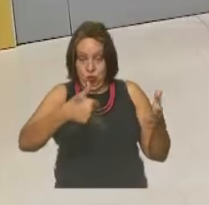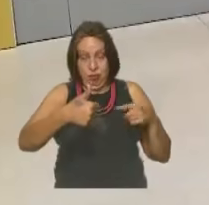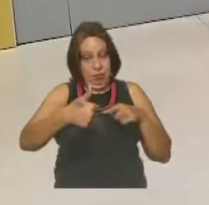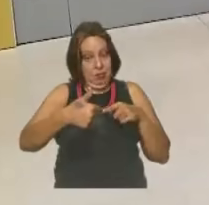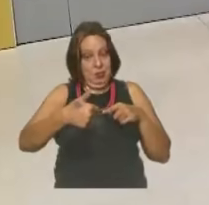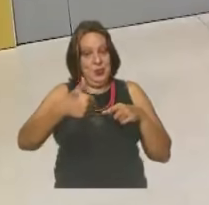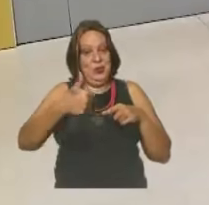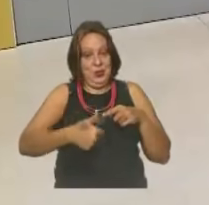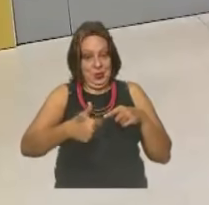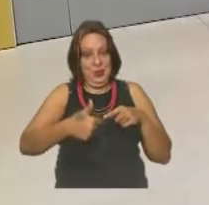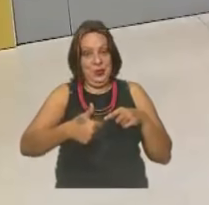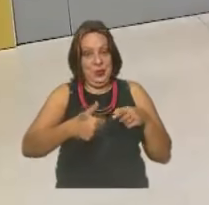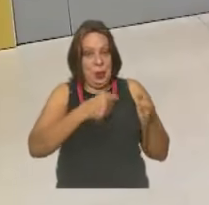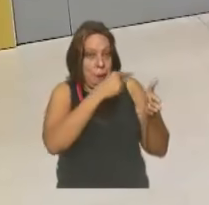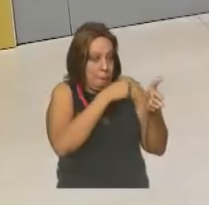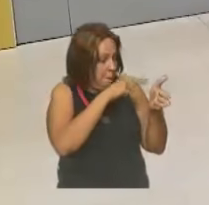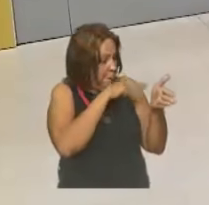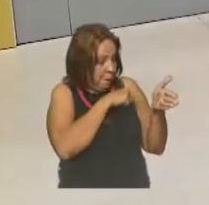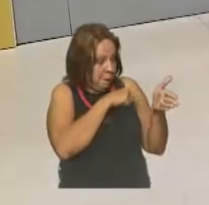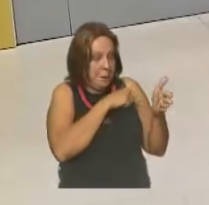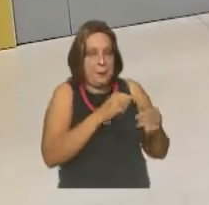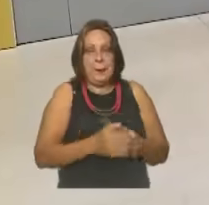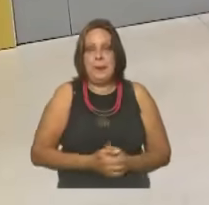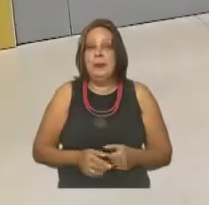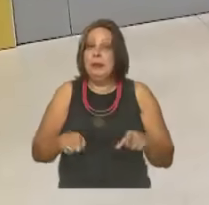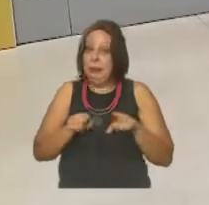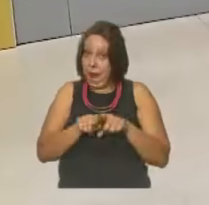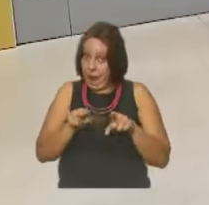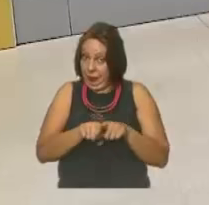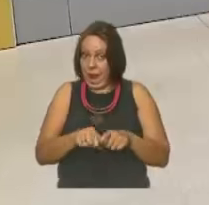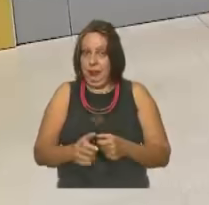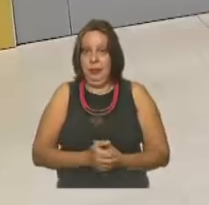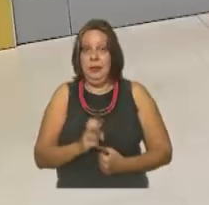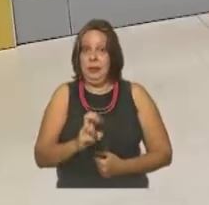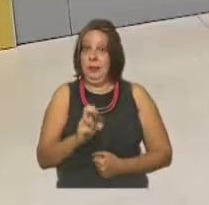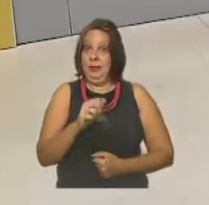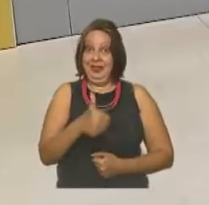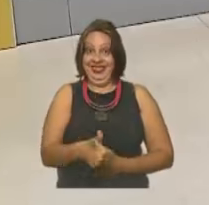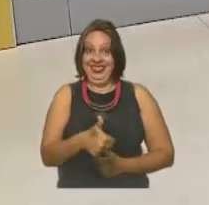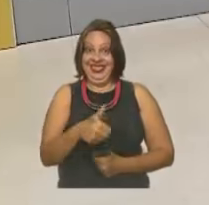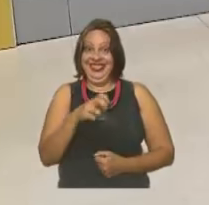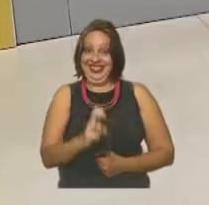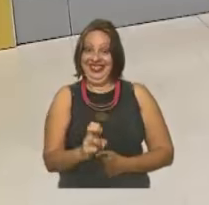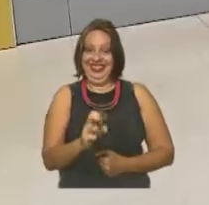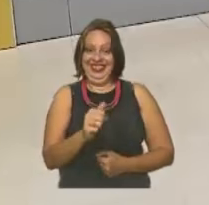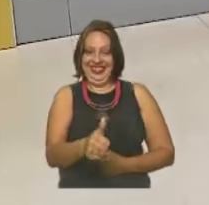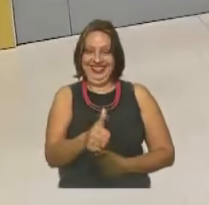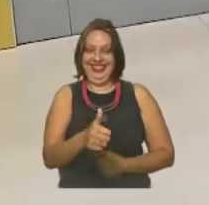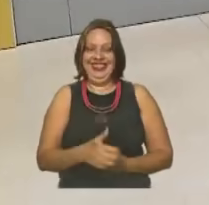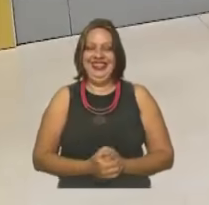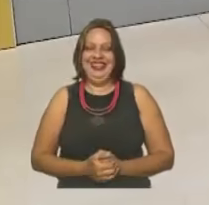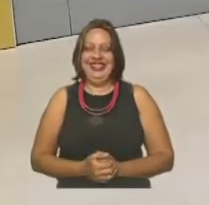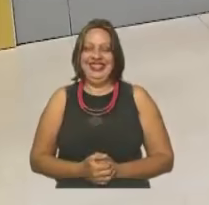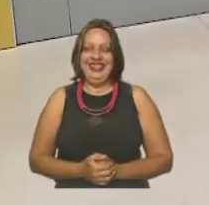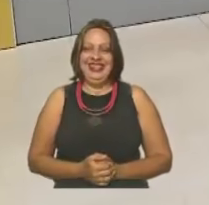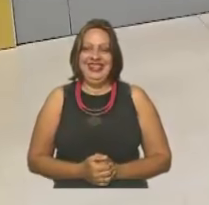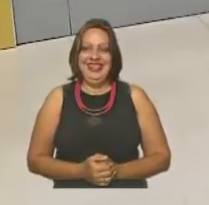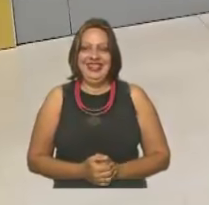1, número 1. Vai marcando. Número 1. Sobe bola, vem bolinha. Número 51,